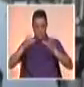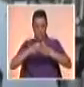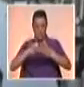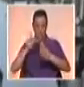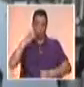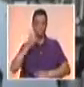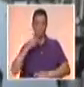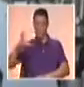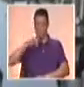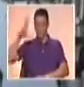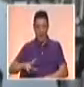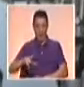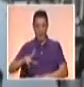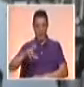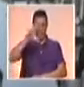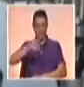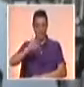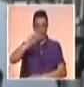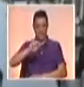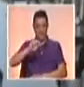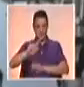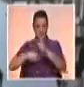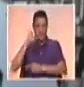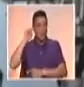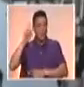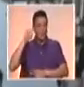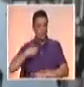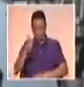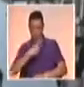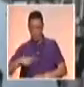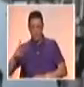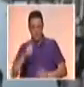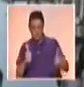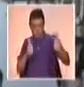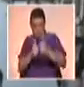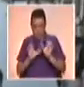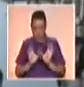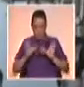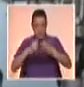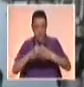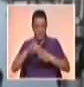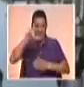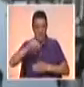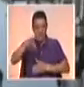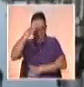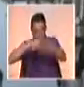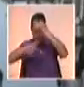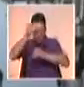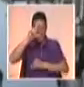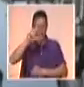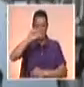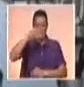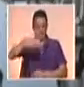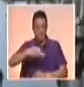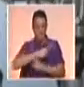a comunidade surda em Portugal. E, portanto, nada mais importante para nós nos aproximarmos dessa comunidade do que aprendermos a língua gestual, uma